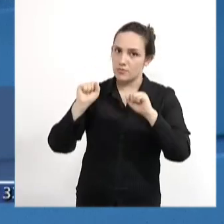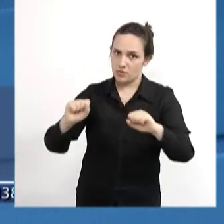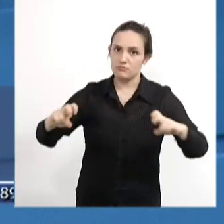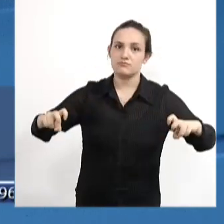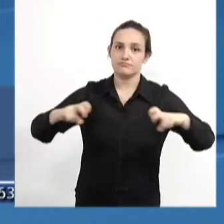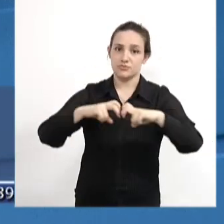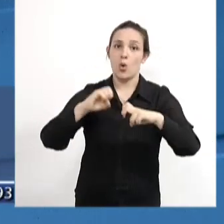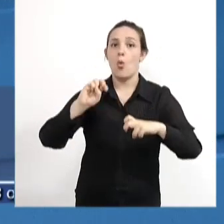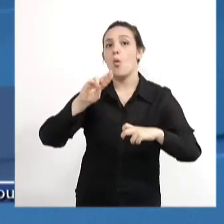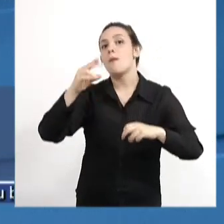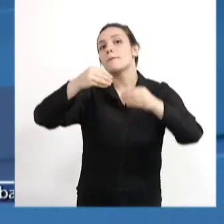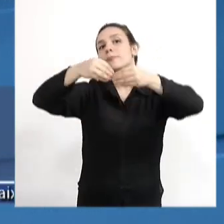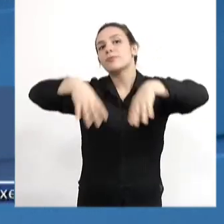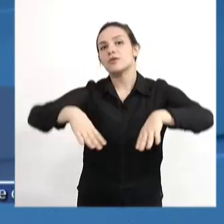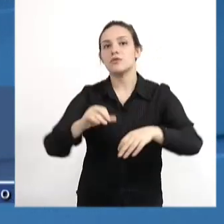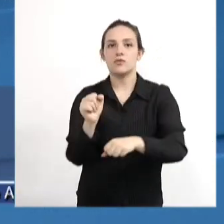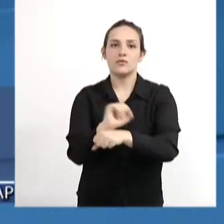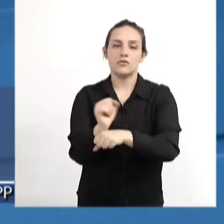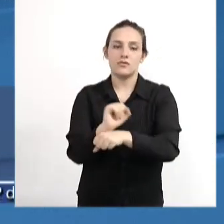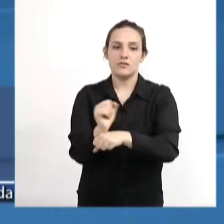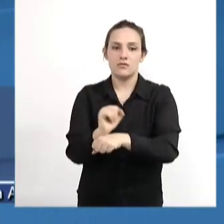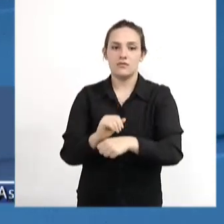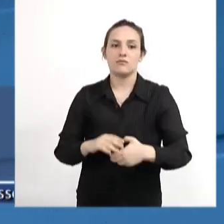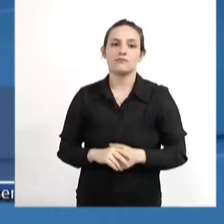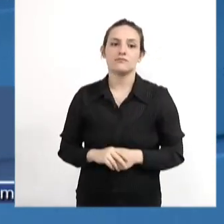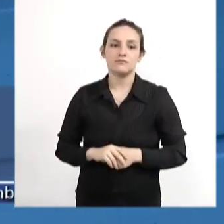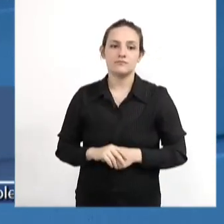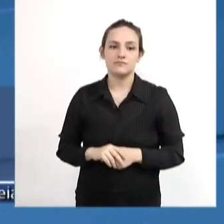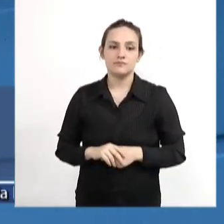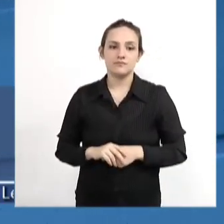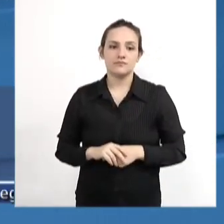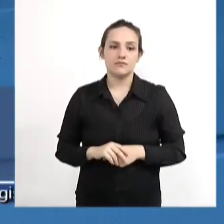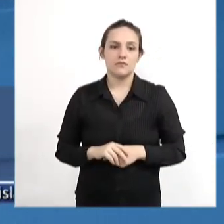dos veículos que nela trafegam.